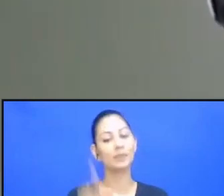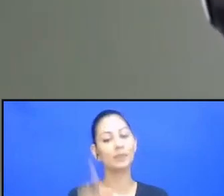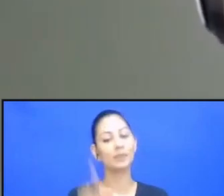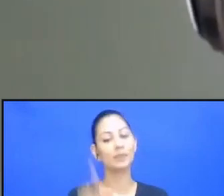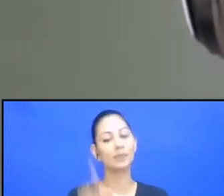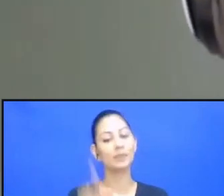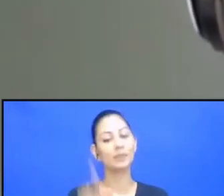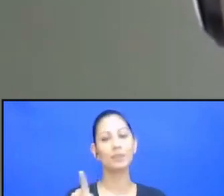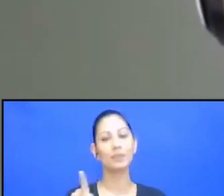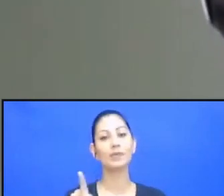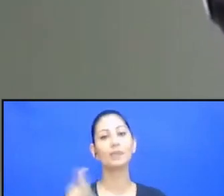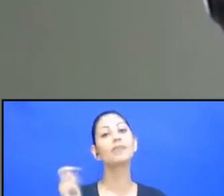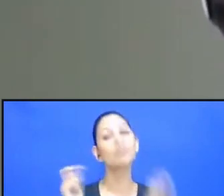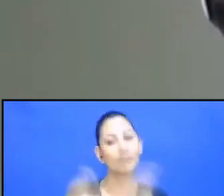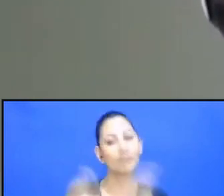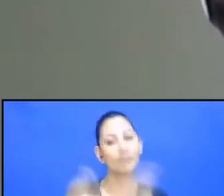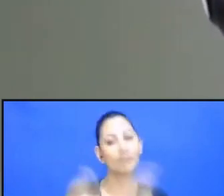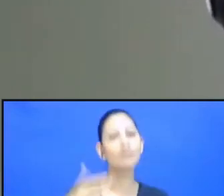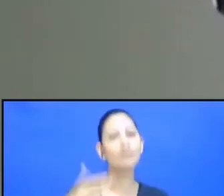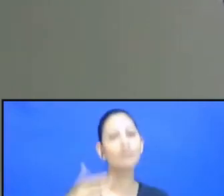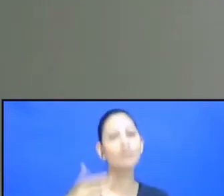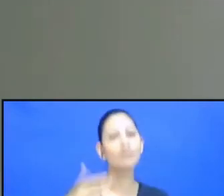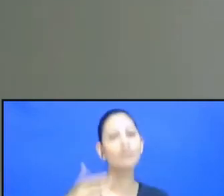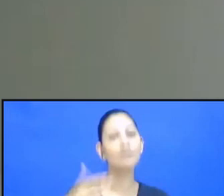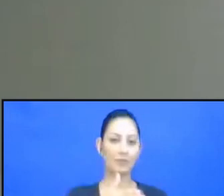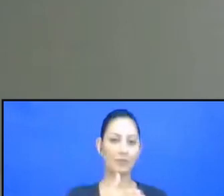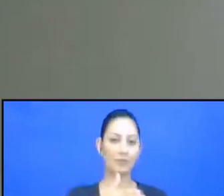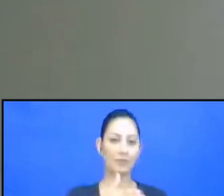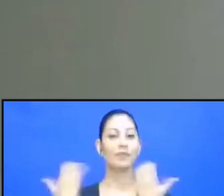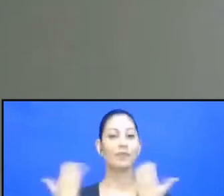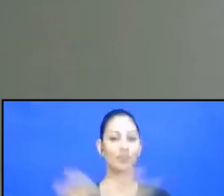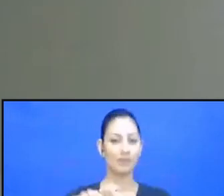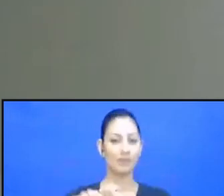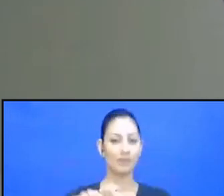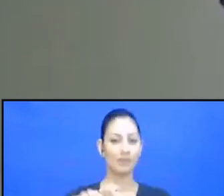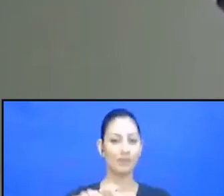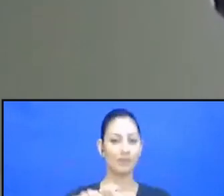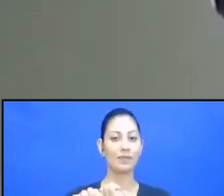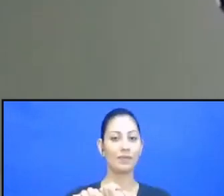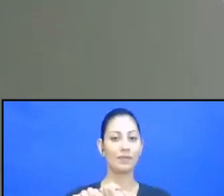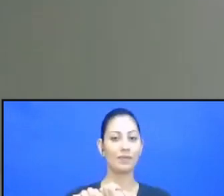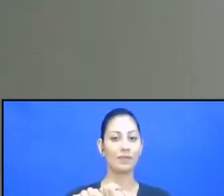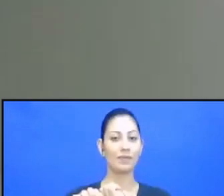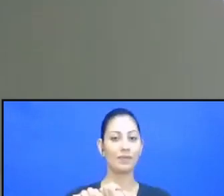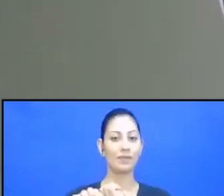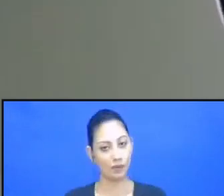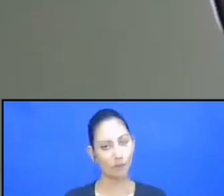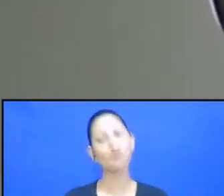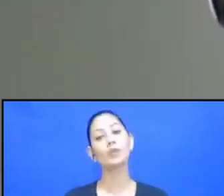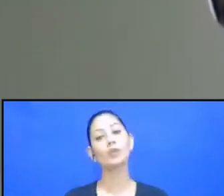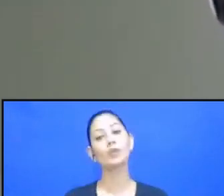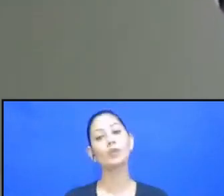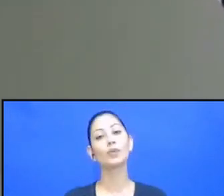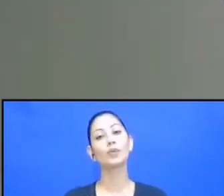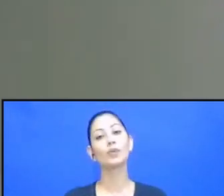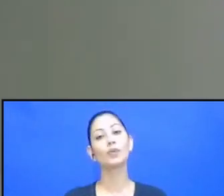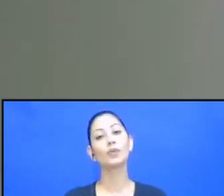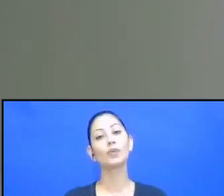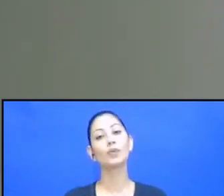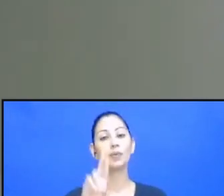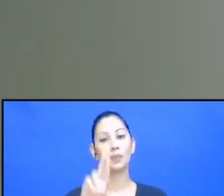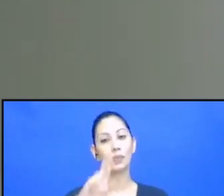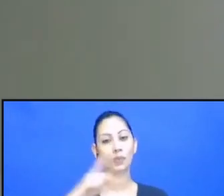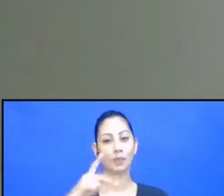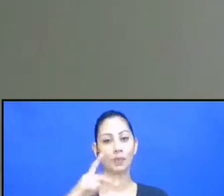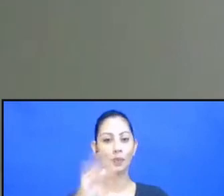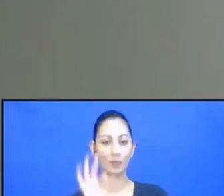pela Universidade do Passo Fundo. E neste período assim conturbado, é interessante